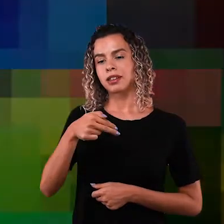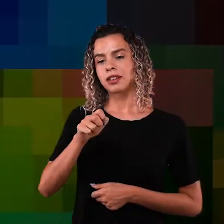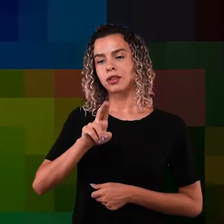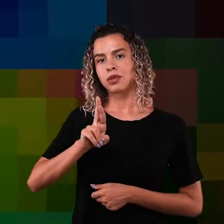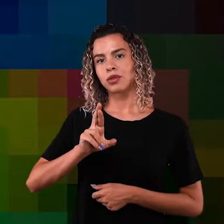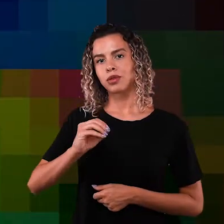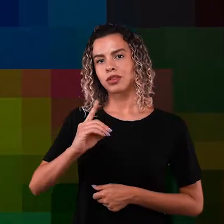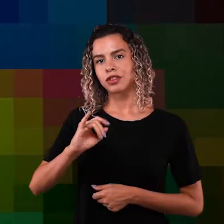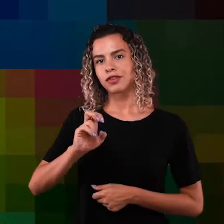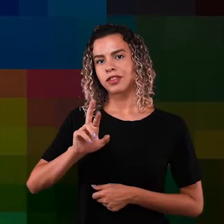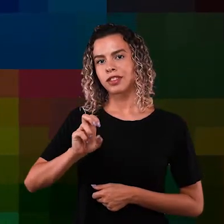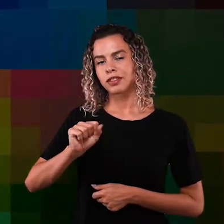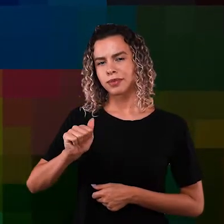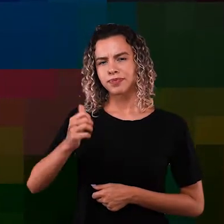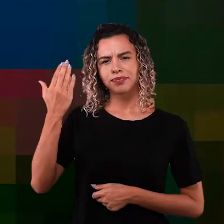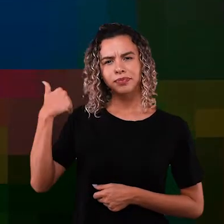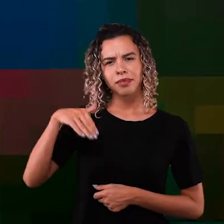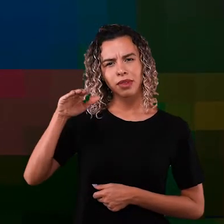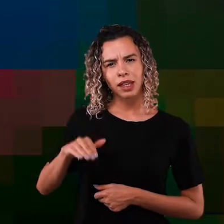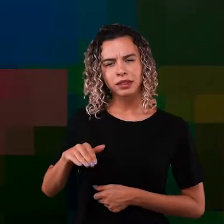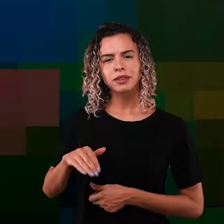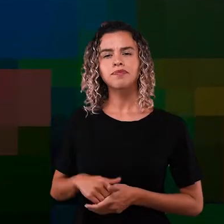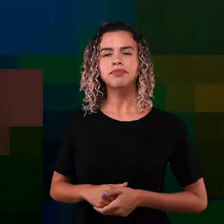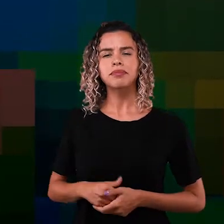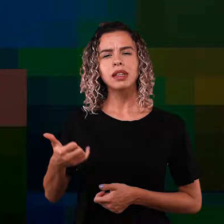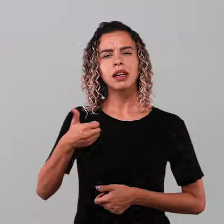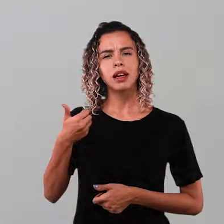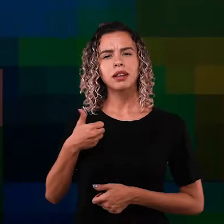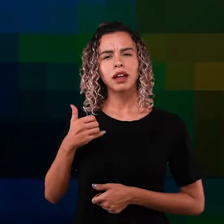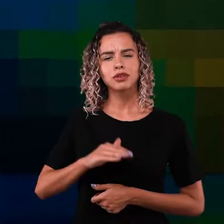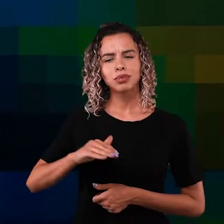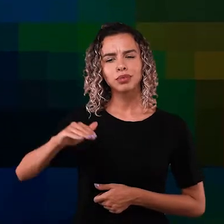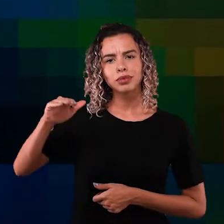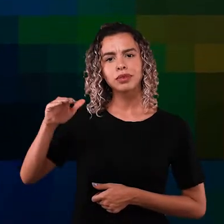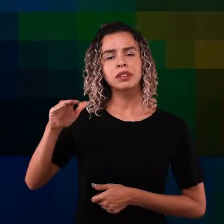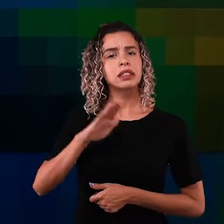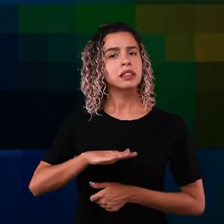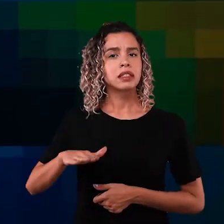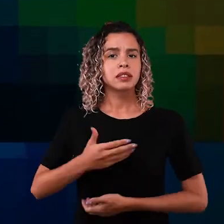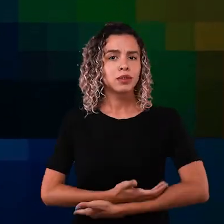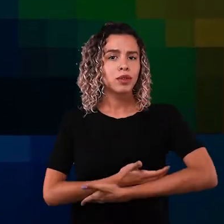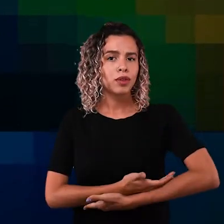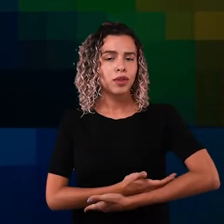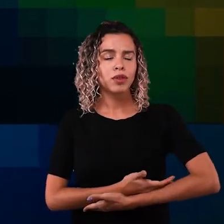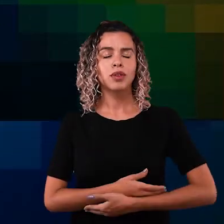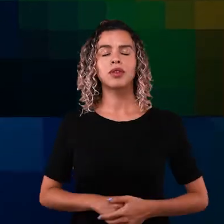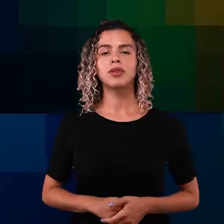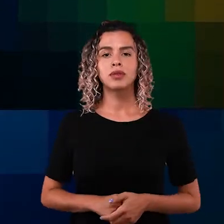criança. Na infância, no início de tudo, lá naquelas idades em que ainda se é uma criança de